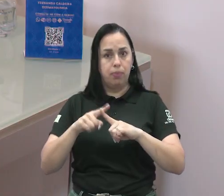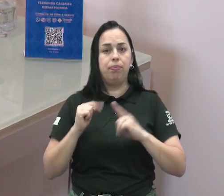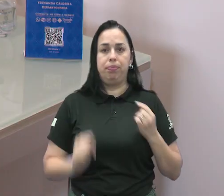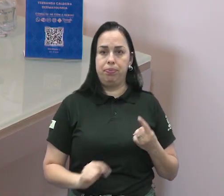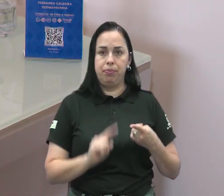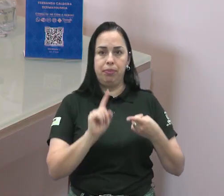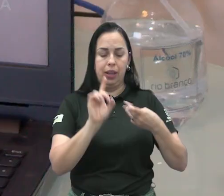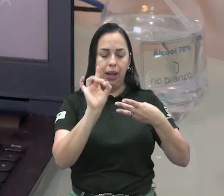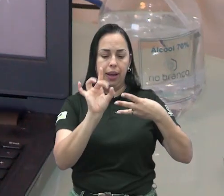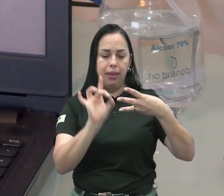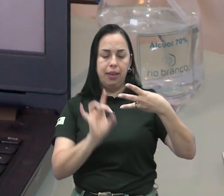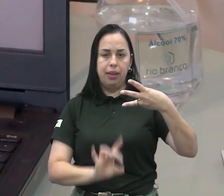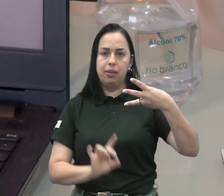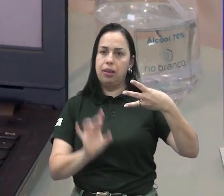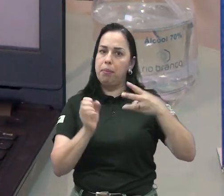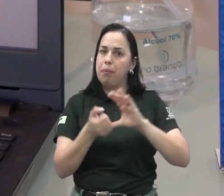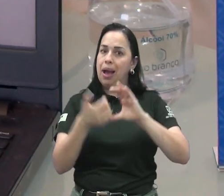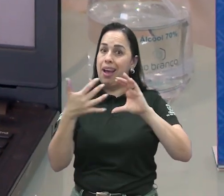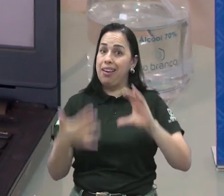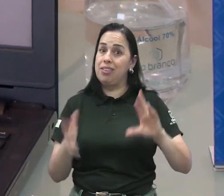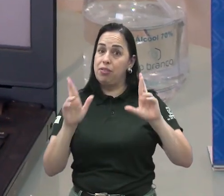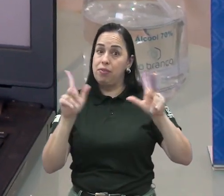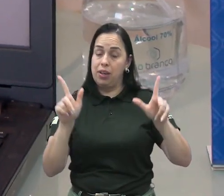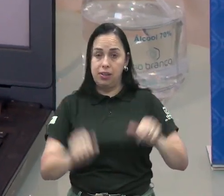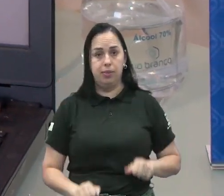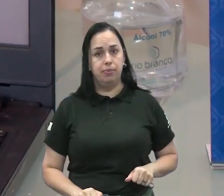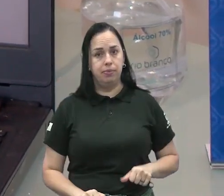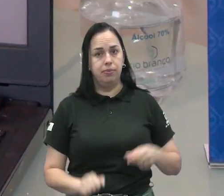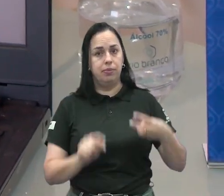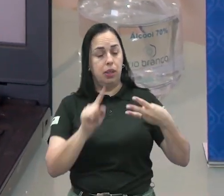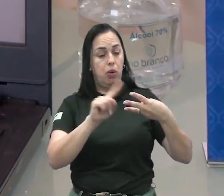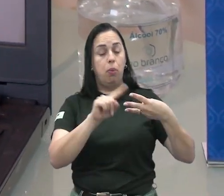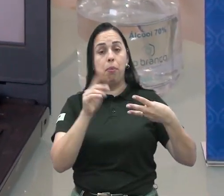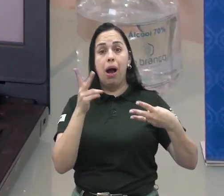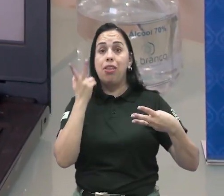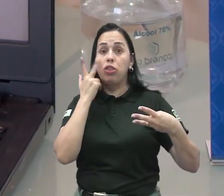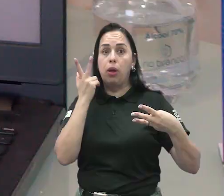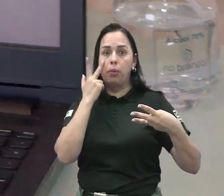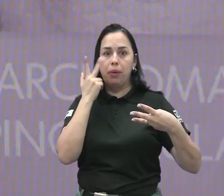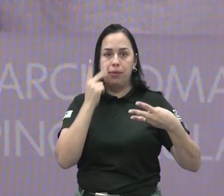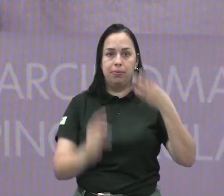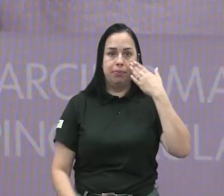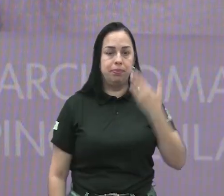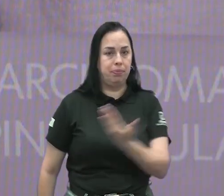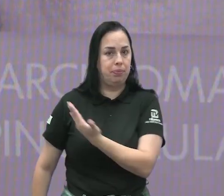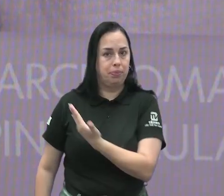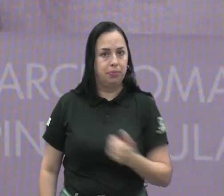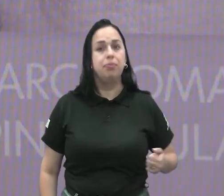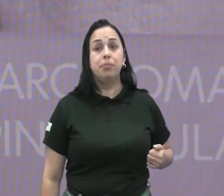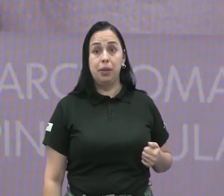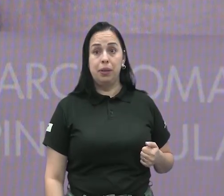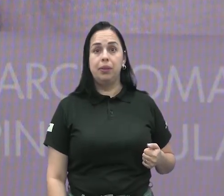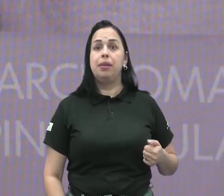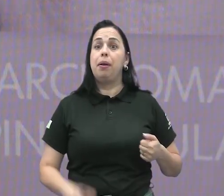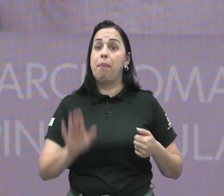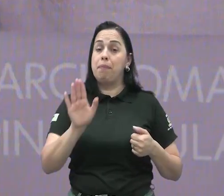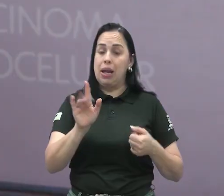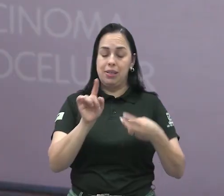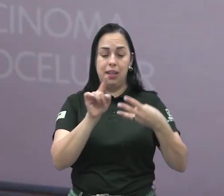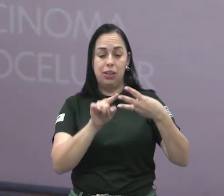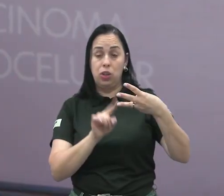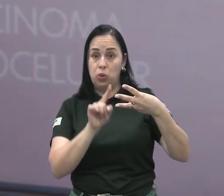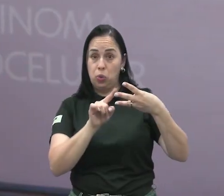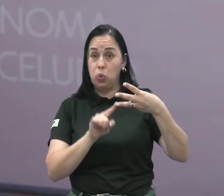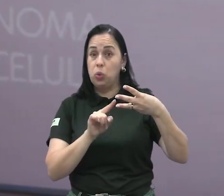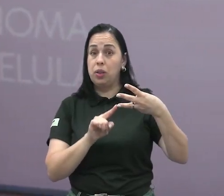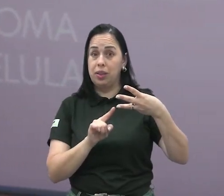de câncer de pele, cada um com uma característica diferente. O mais comum deles é o carcinoma basocelular,